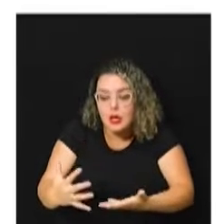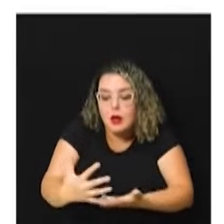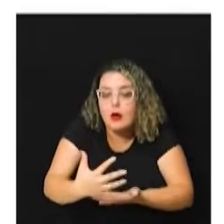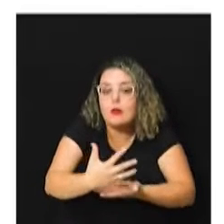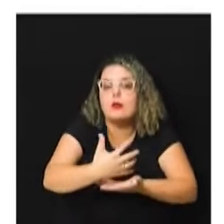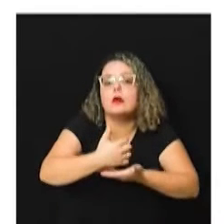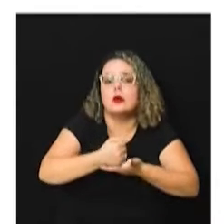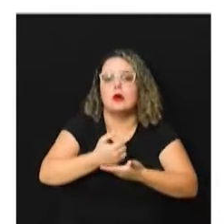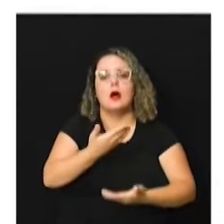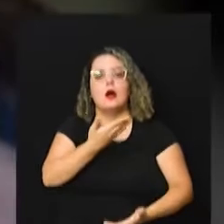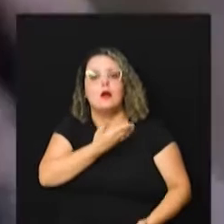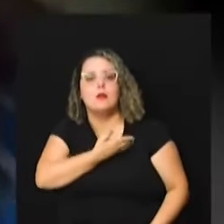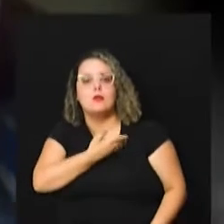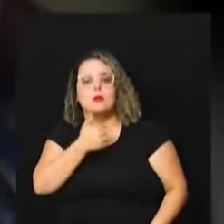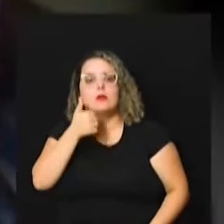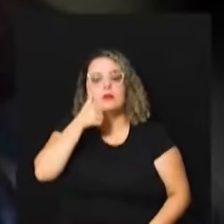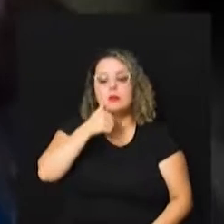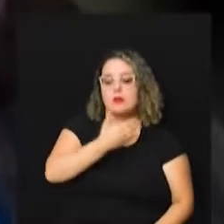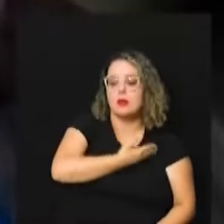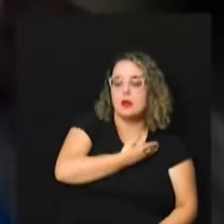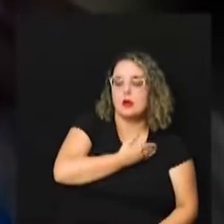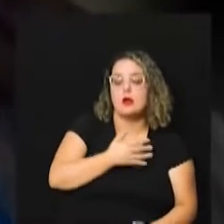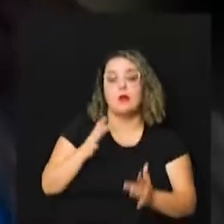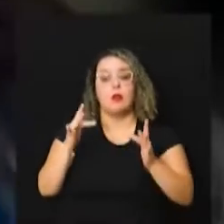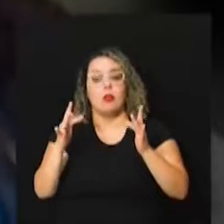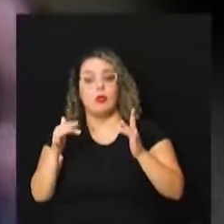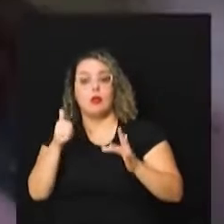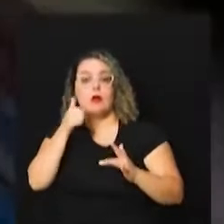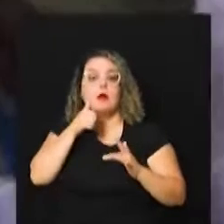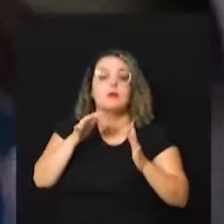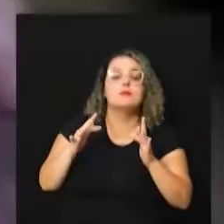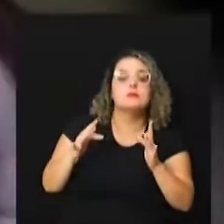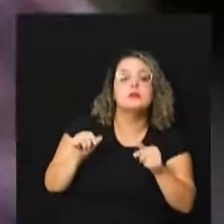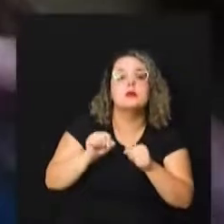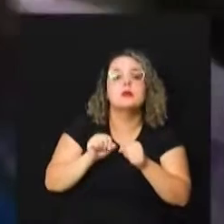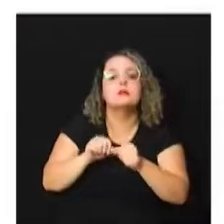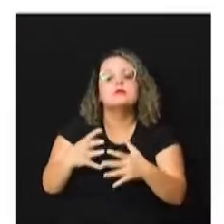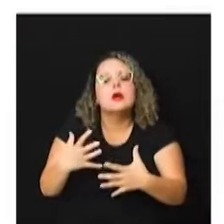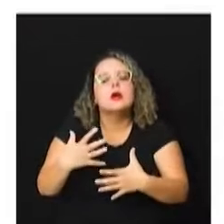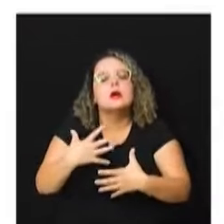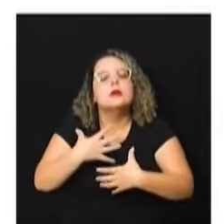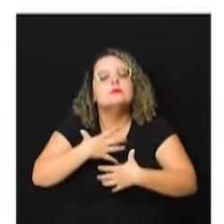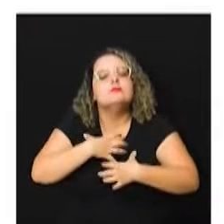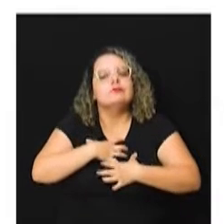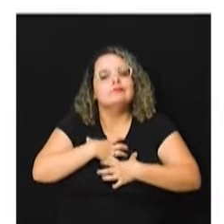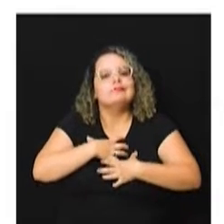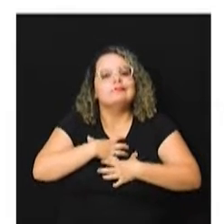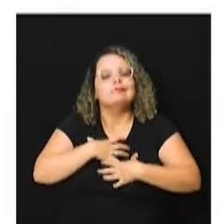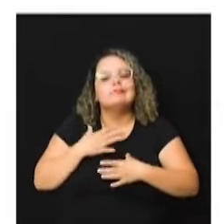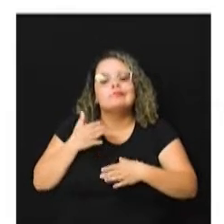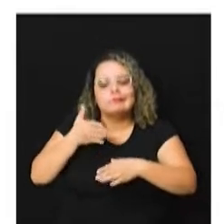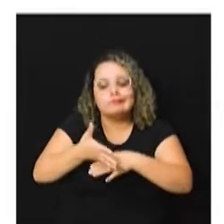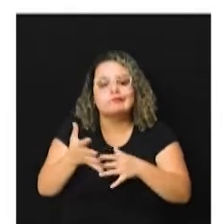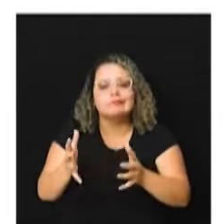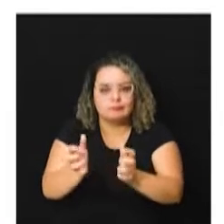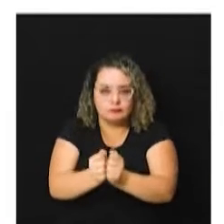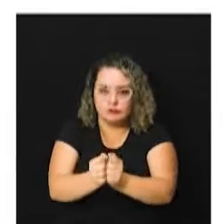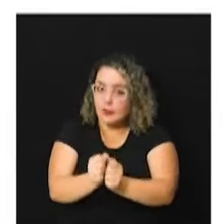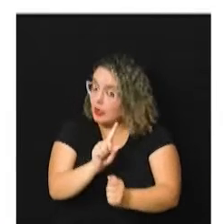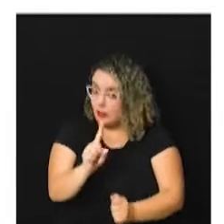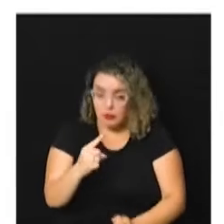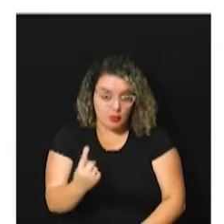e que tem 3 espaços dentro da plataforma, né? O primeiro é em que ele pode acessar